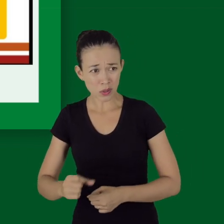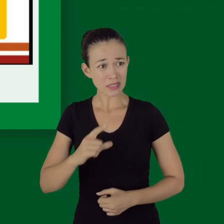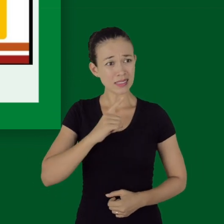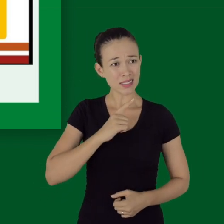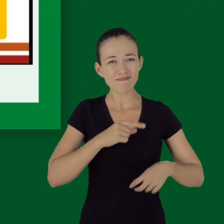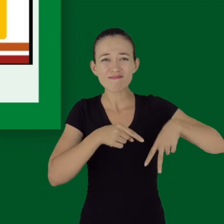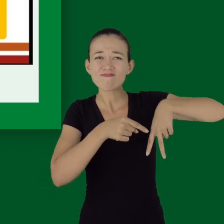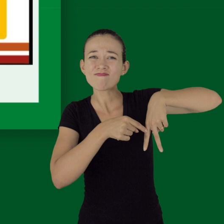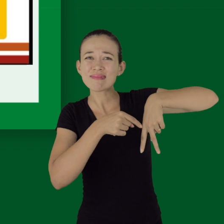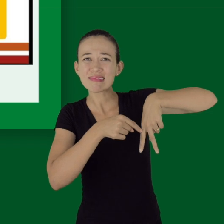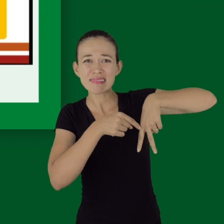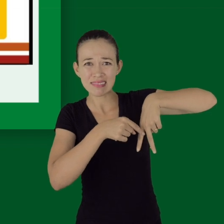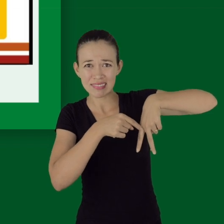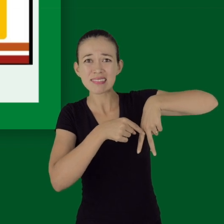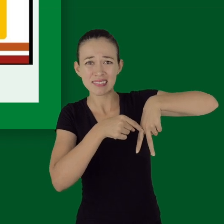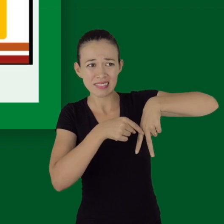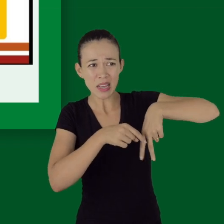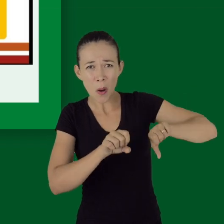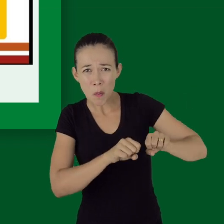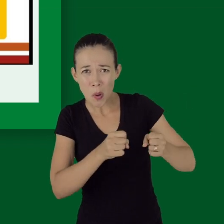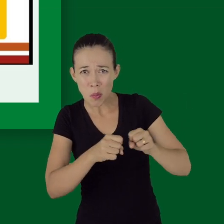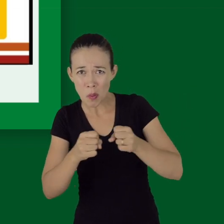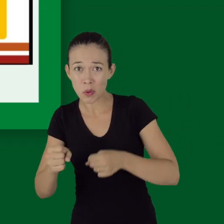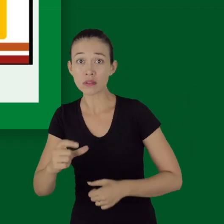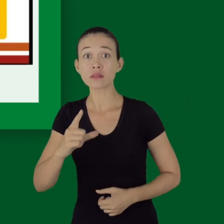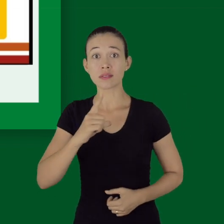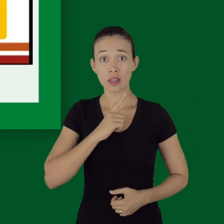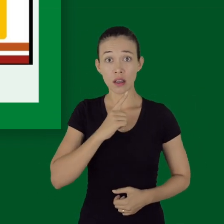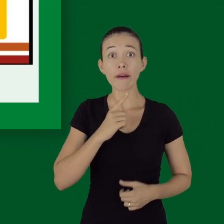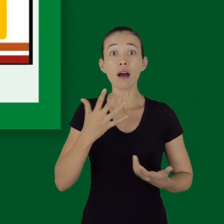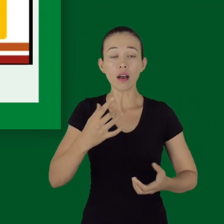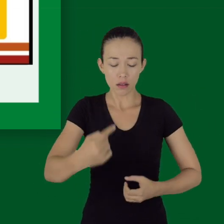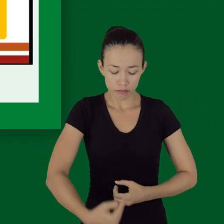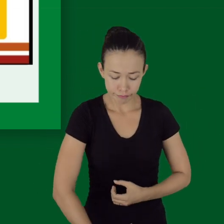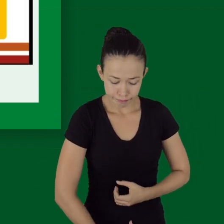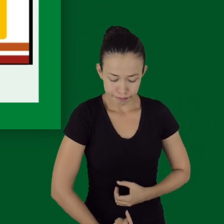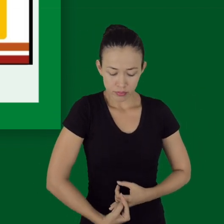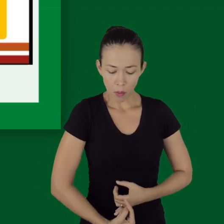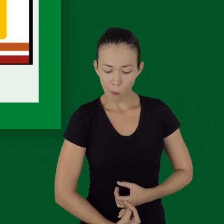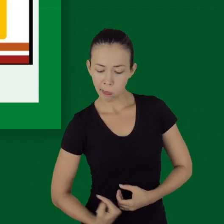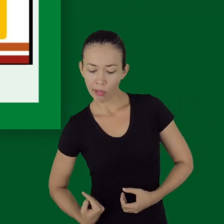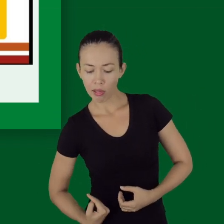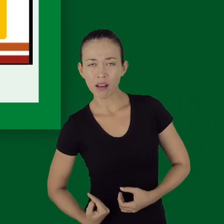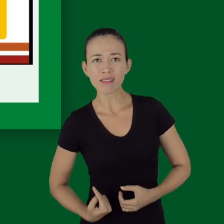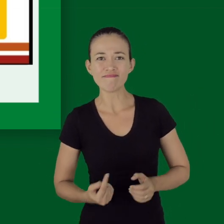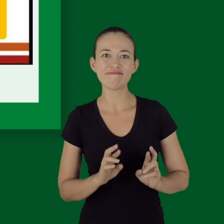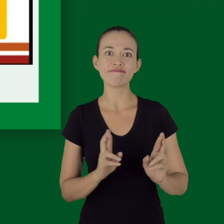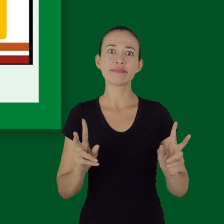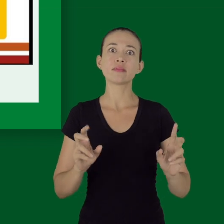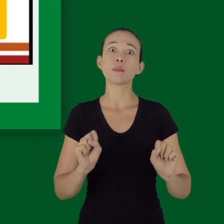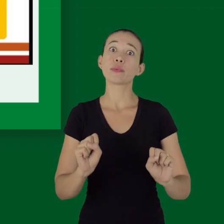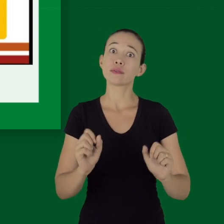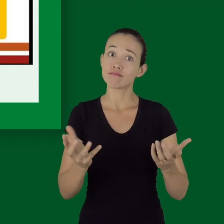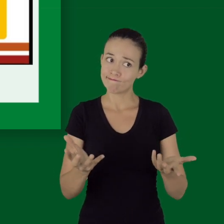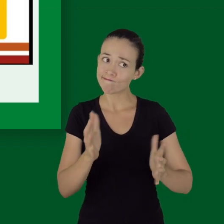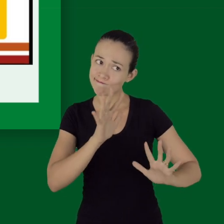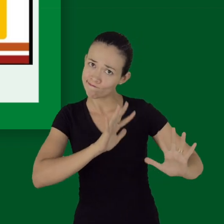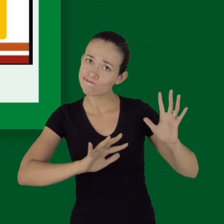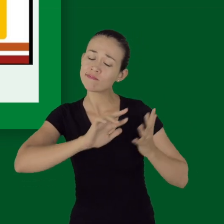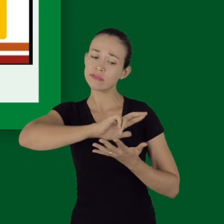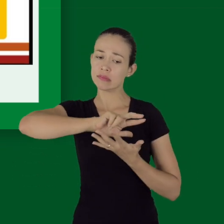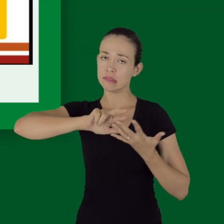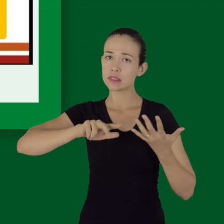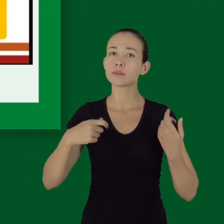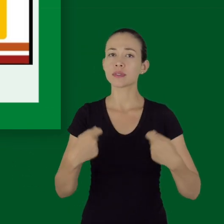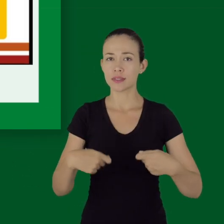o assoalho pélvico ele não está fraturado, se essa sonda vai para outro local, a gente tem uma série de cuidados em relação a isso aí. O D